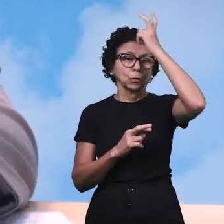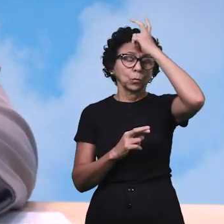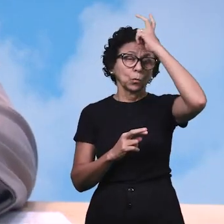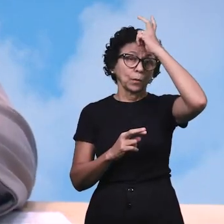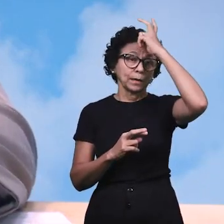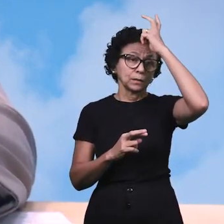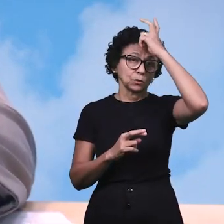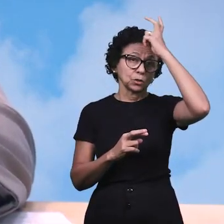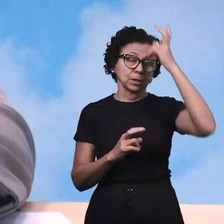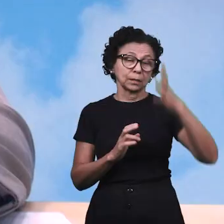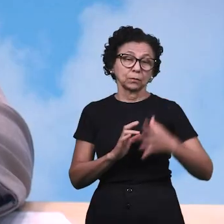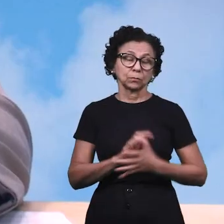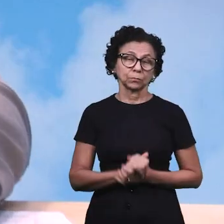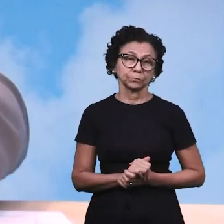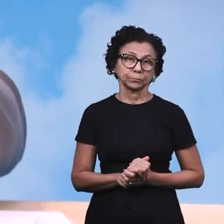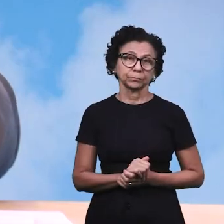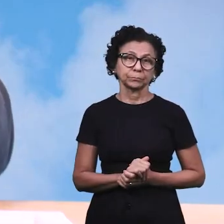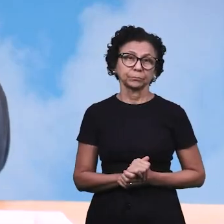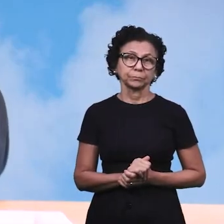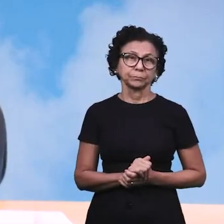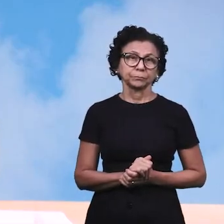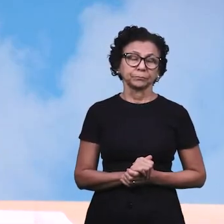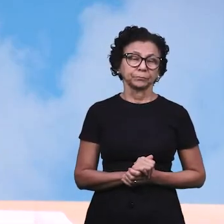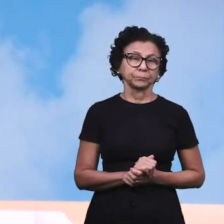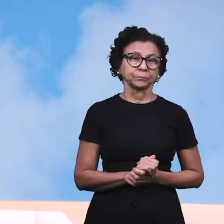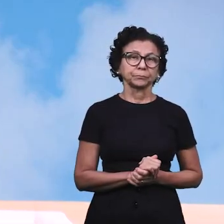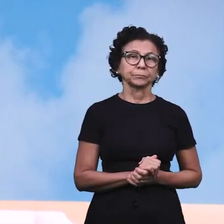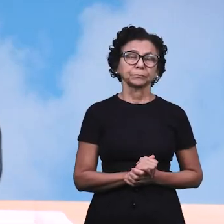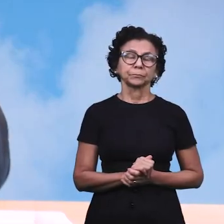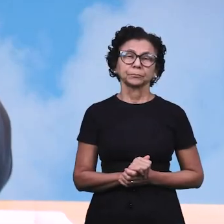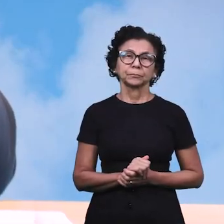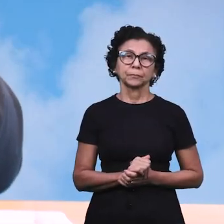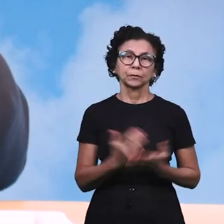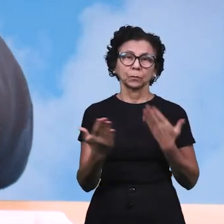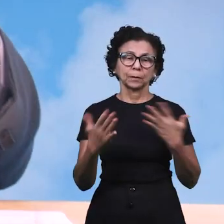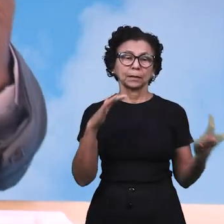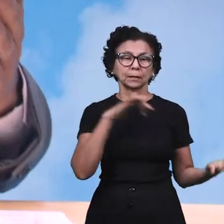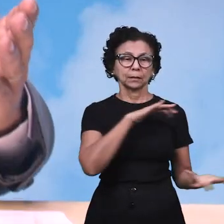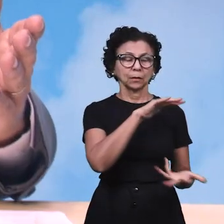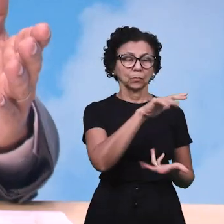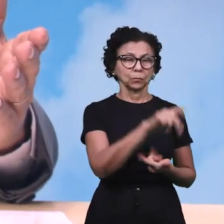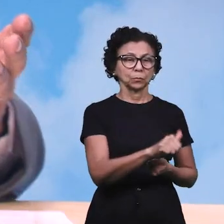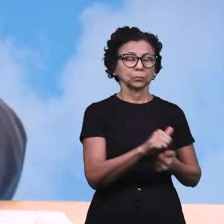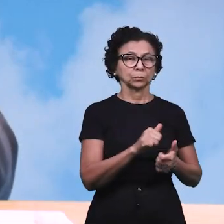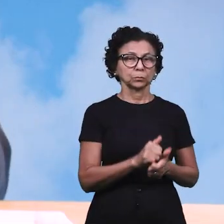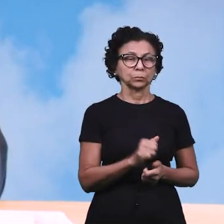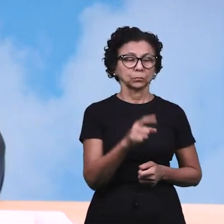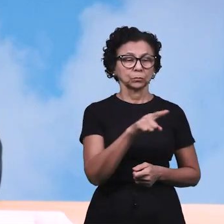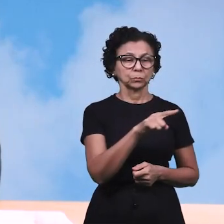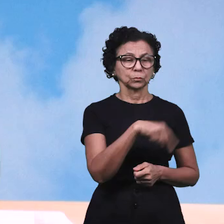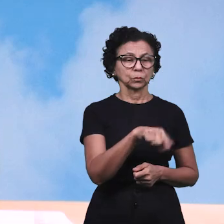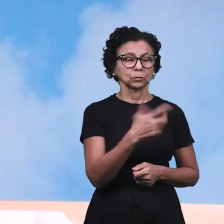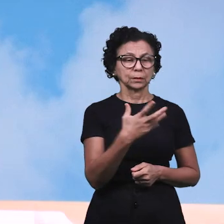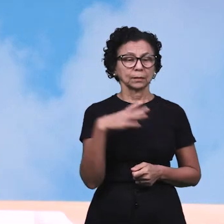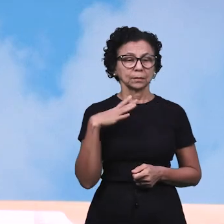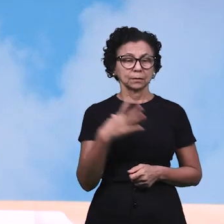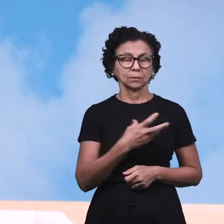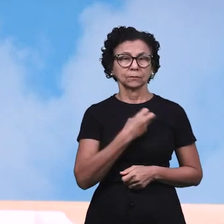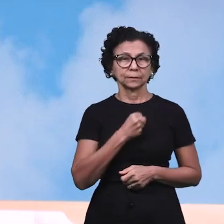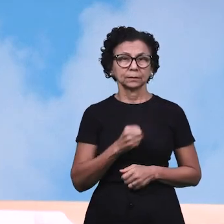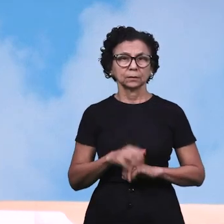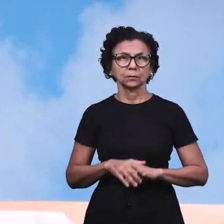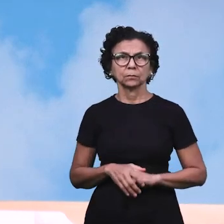Todos querem ser salvos. Quando você sabe que vem uma coisa grave, você